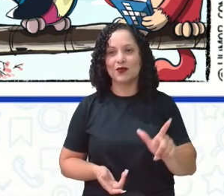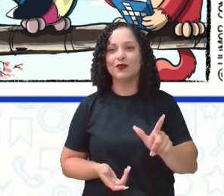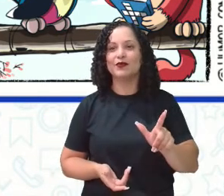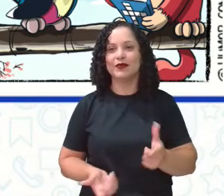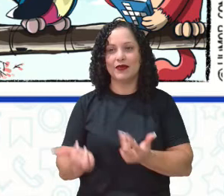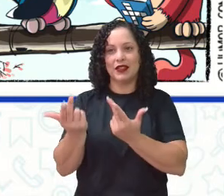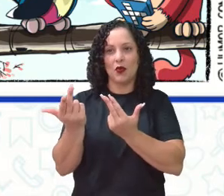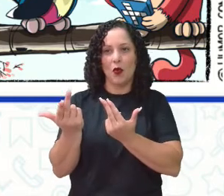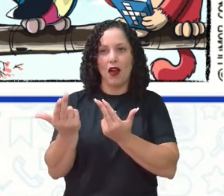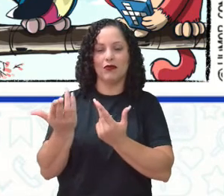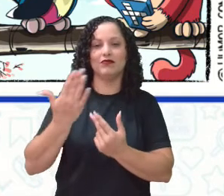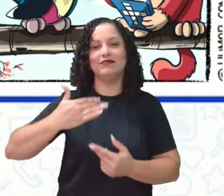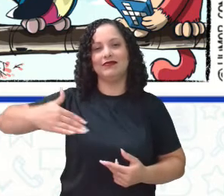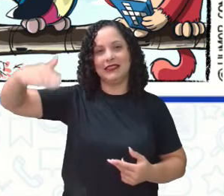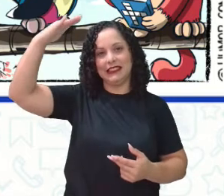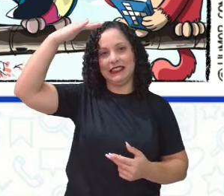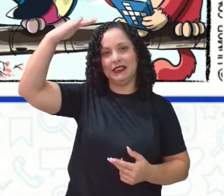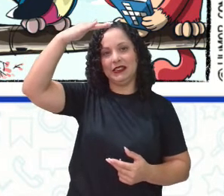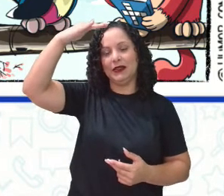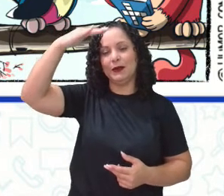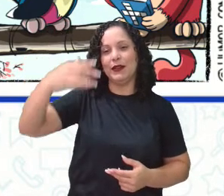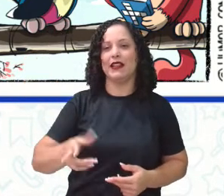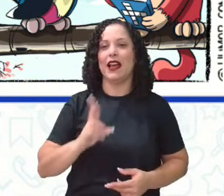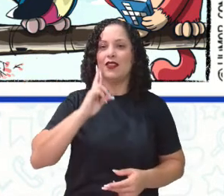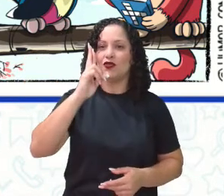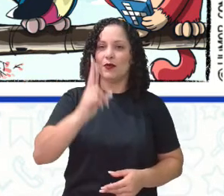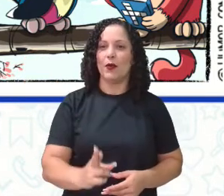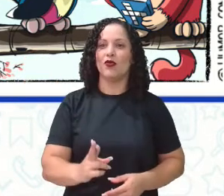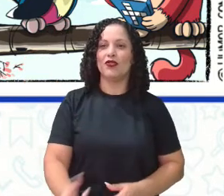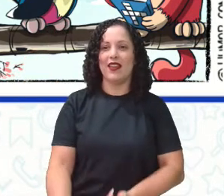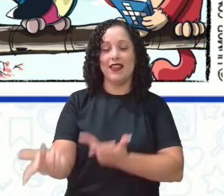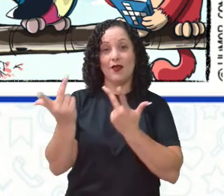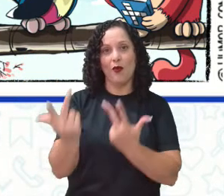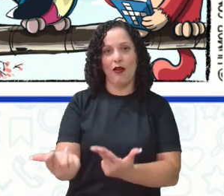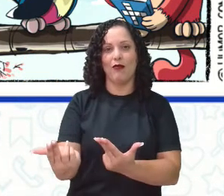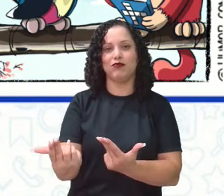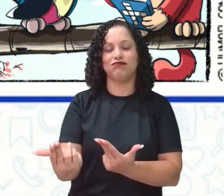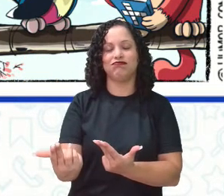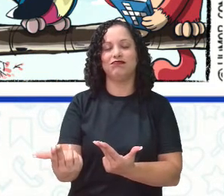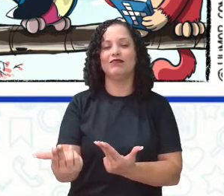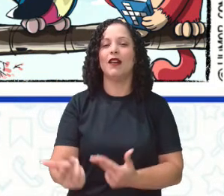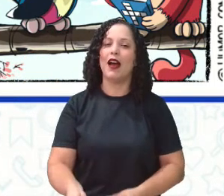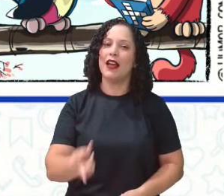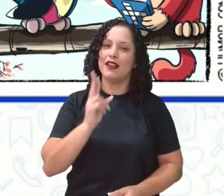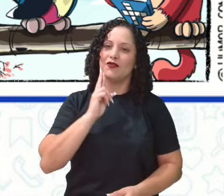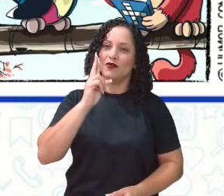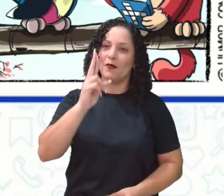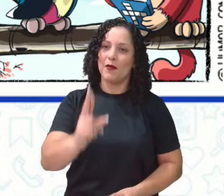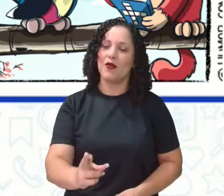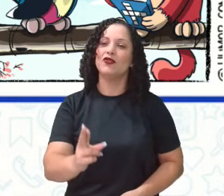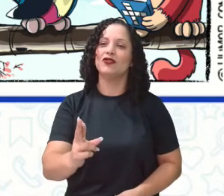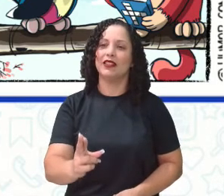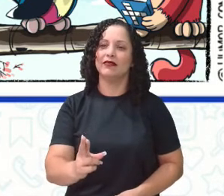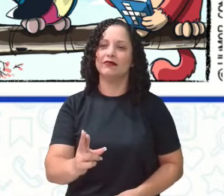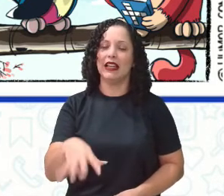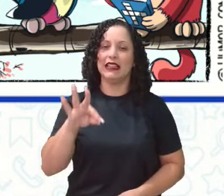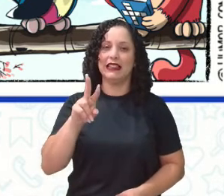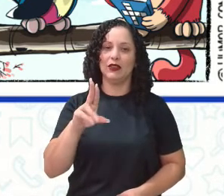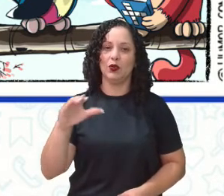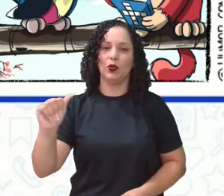de cima. Sim. E aí a resposta que o celular dá é igual à resposta que o Tuca